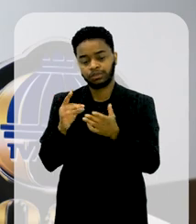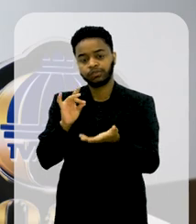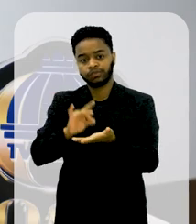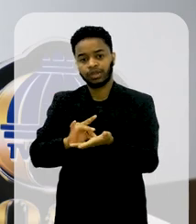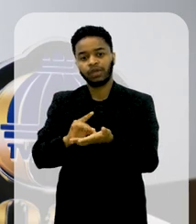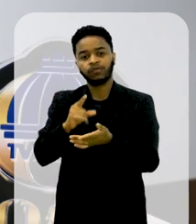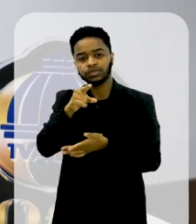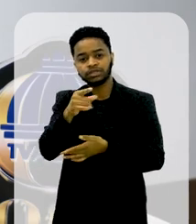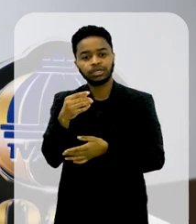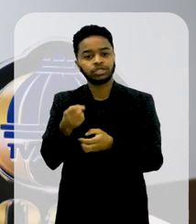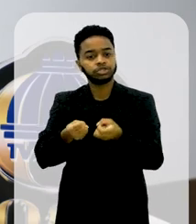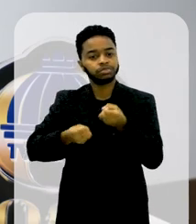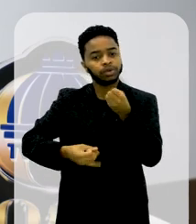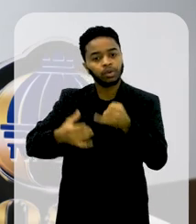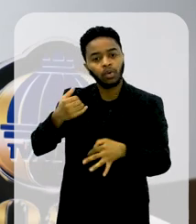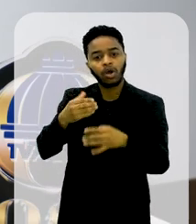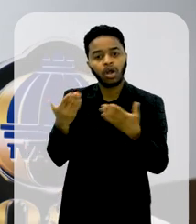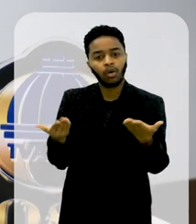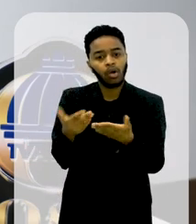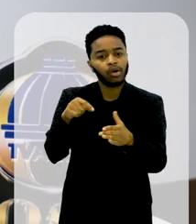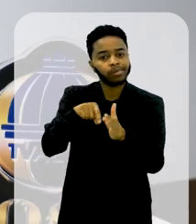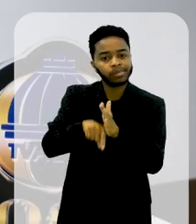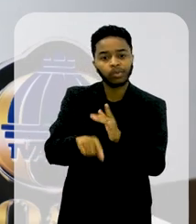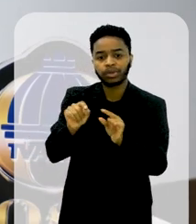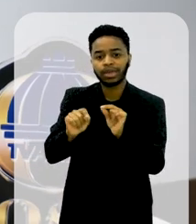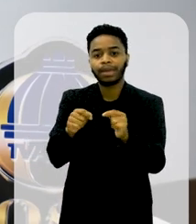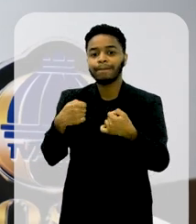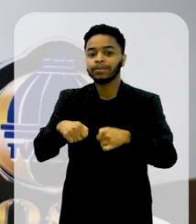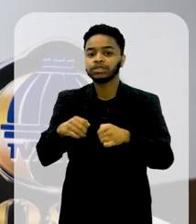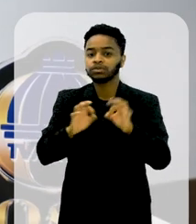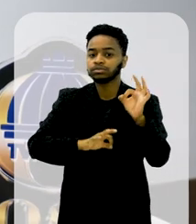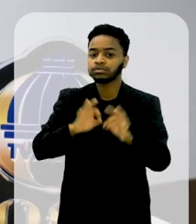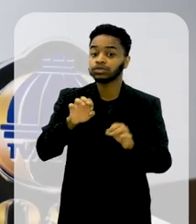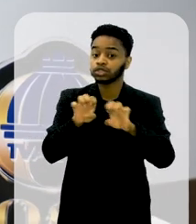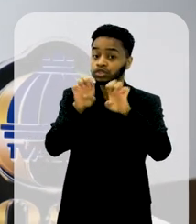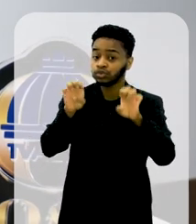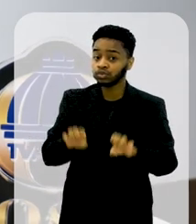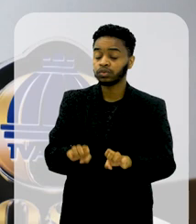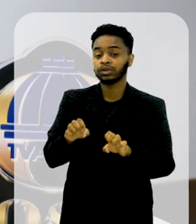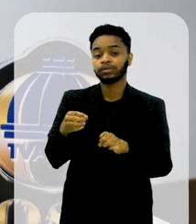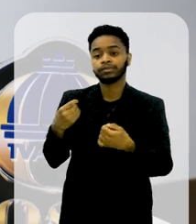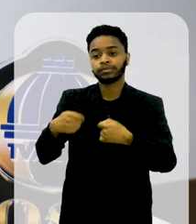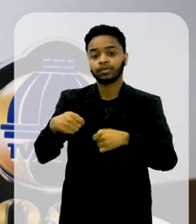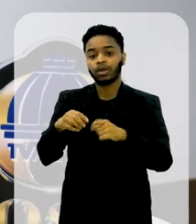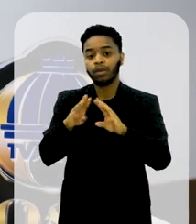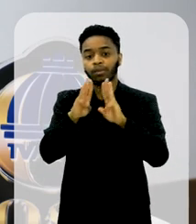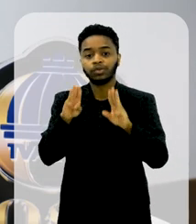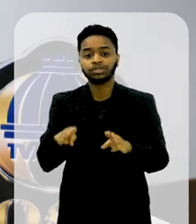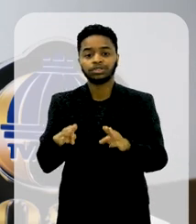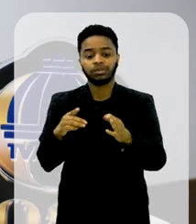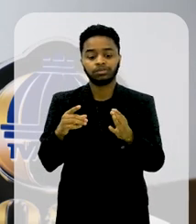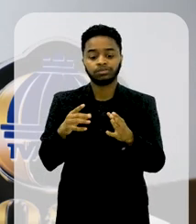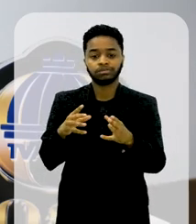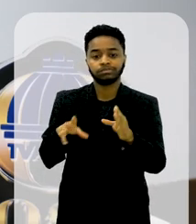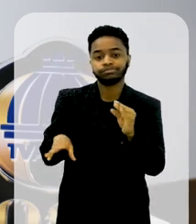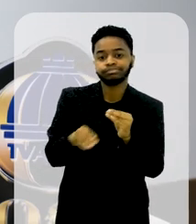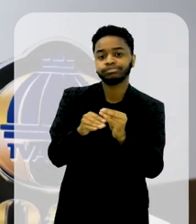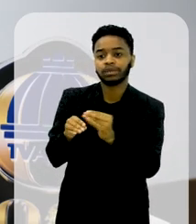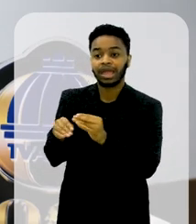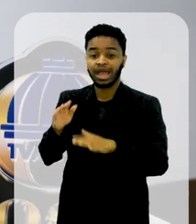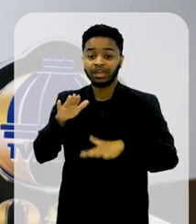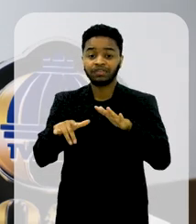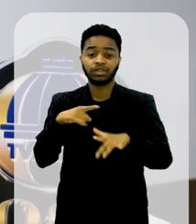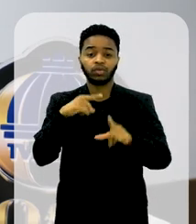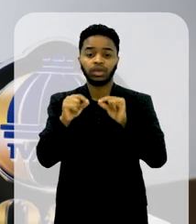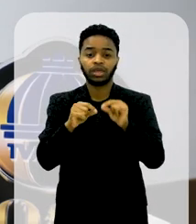aprofundamento que você acabou de explanar aqui de você montar uma estrutura para ser um museu que te dêu retorno e geralmente acontece o quê você tem um